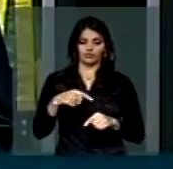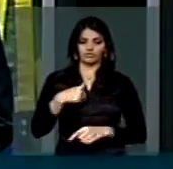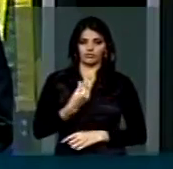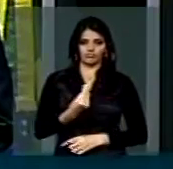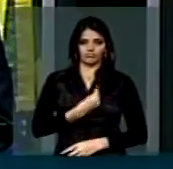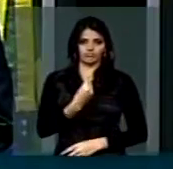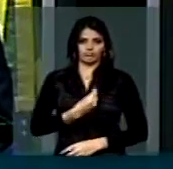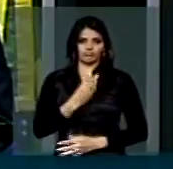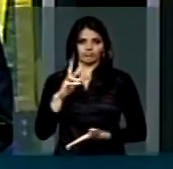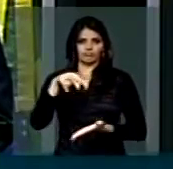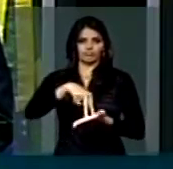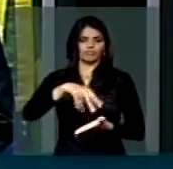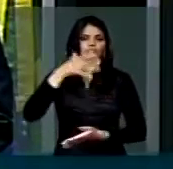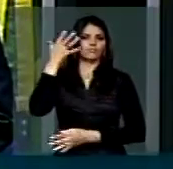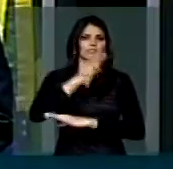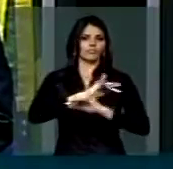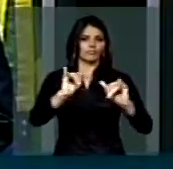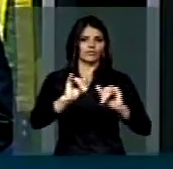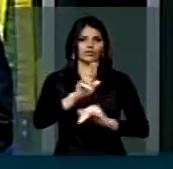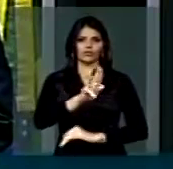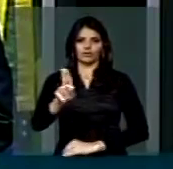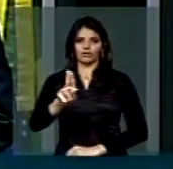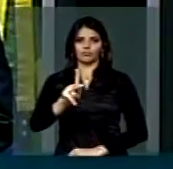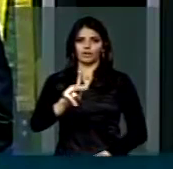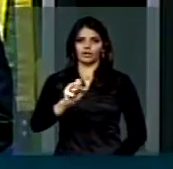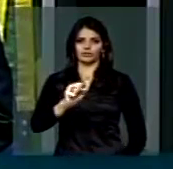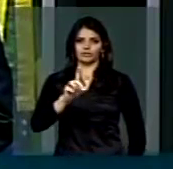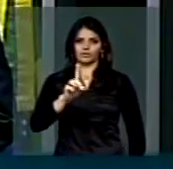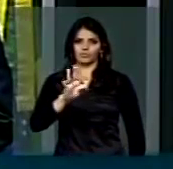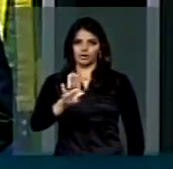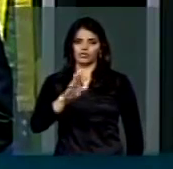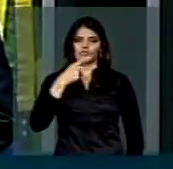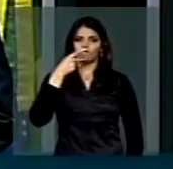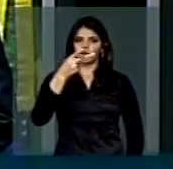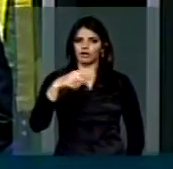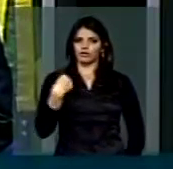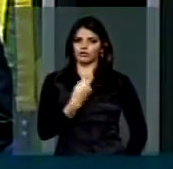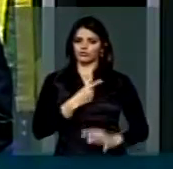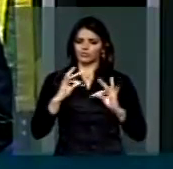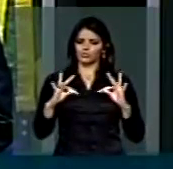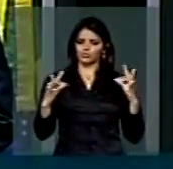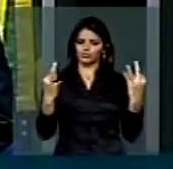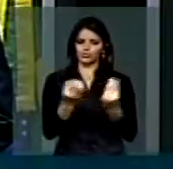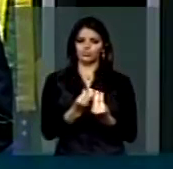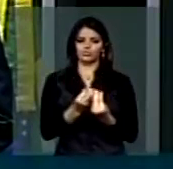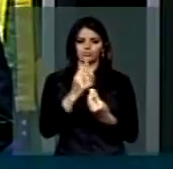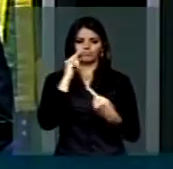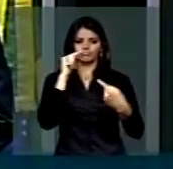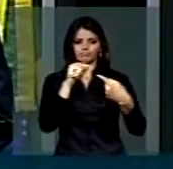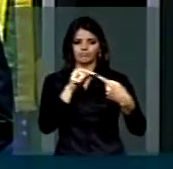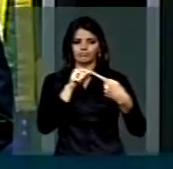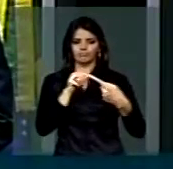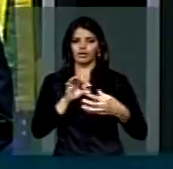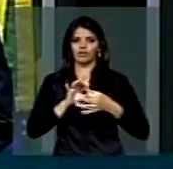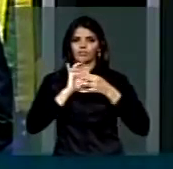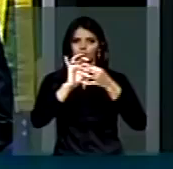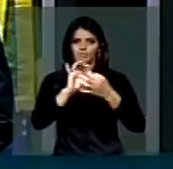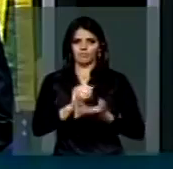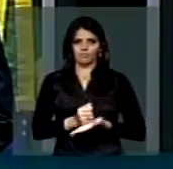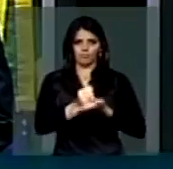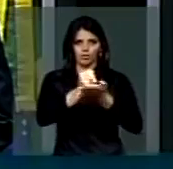vir aqui em nome do PSDB, já junto com o deputado Macris, dizer que estamos integralmente na posição de Vossa